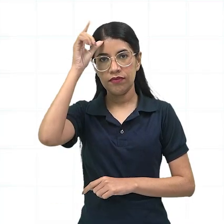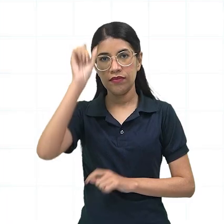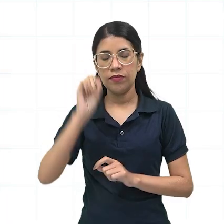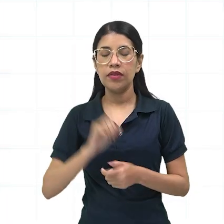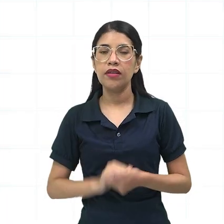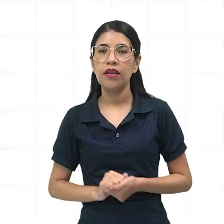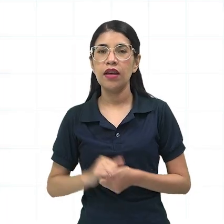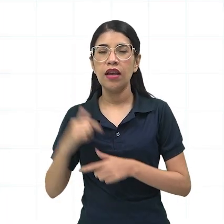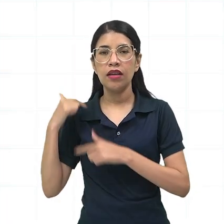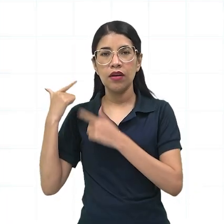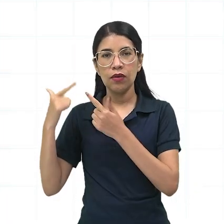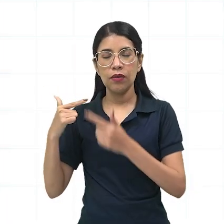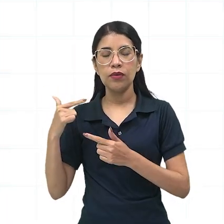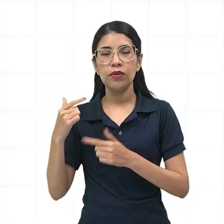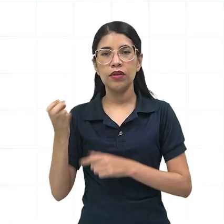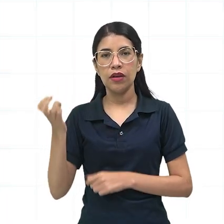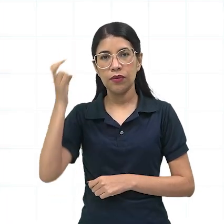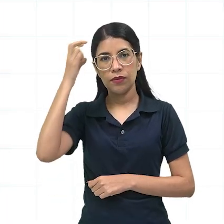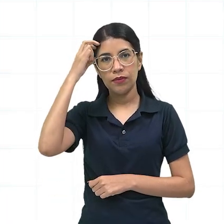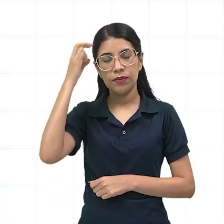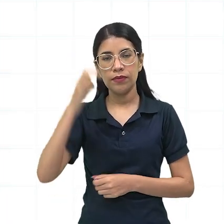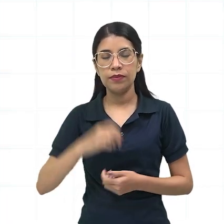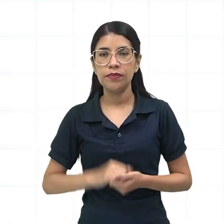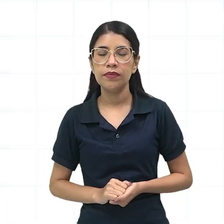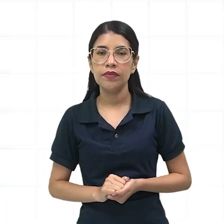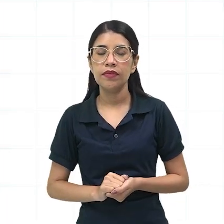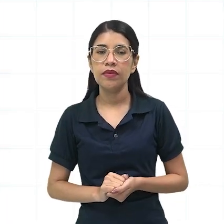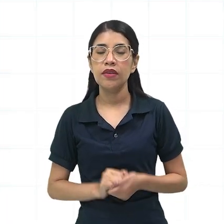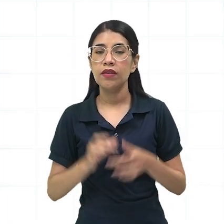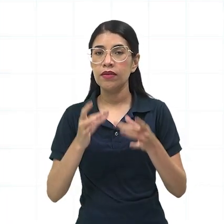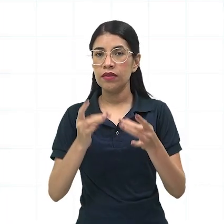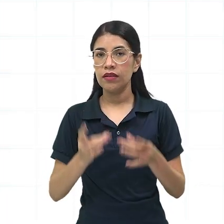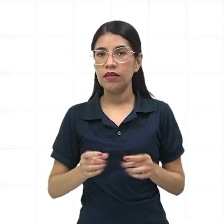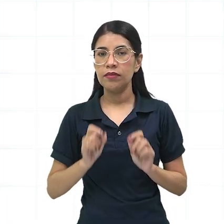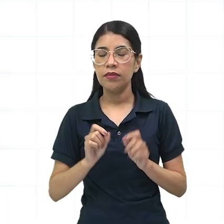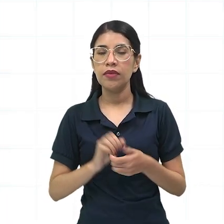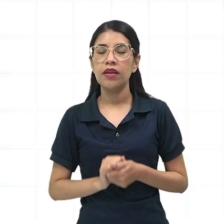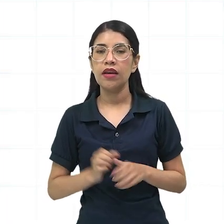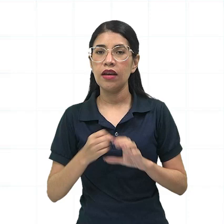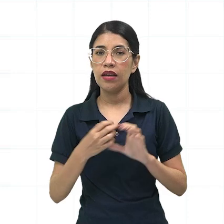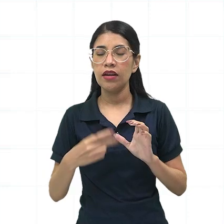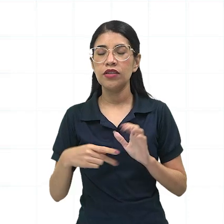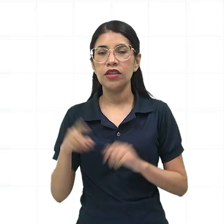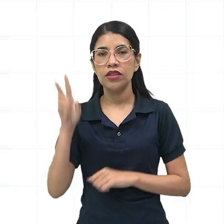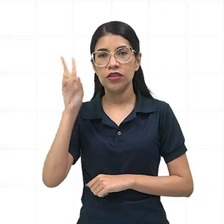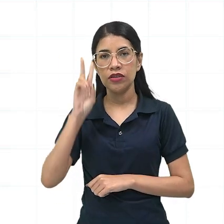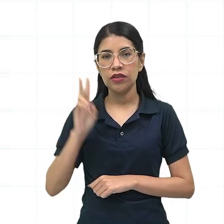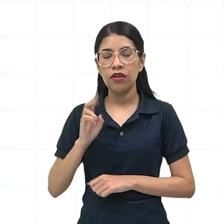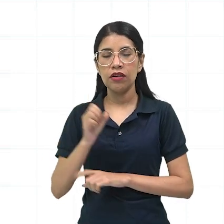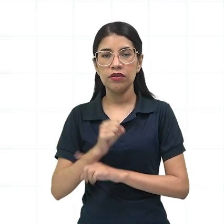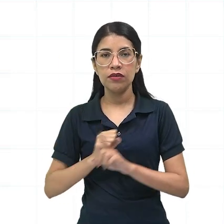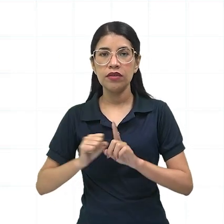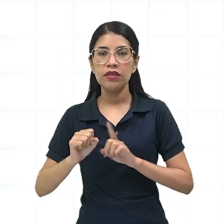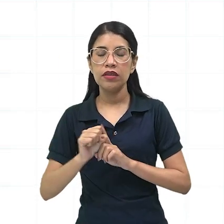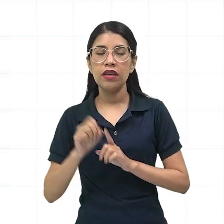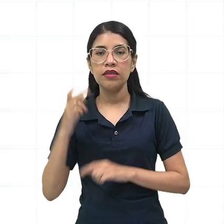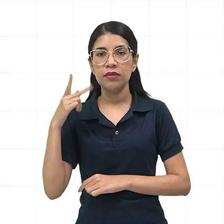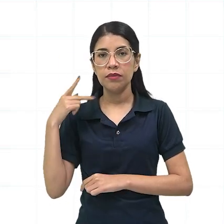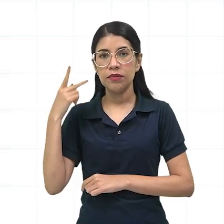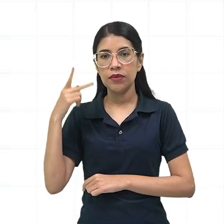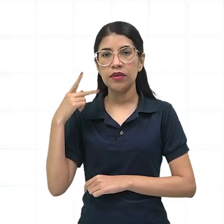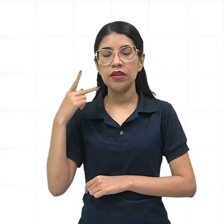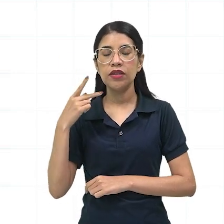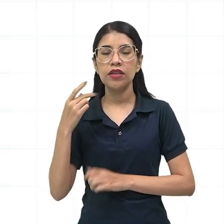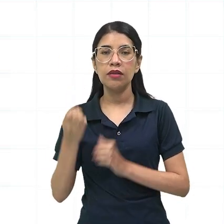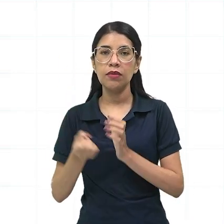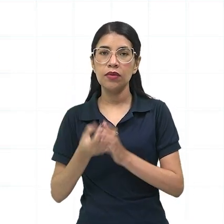conhecimento, matrizes estéticas culturais, como detalhamento, aspectos históricos, sociais e